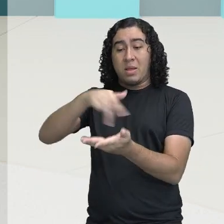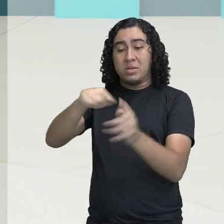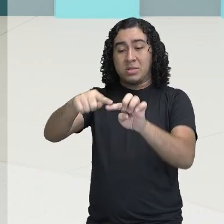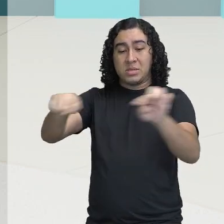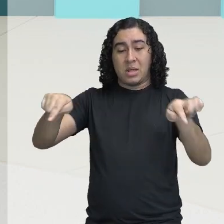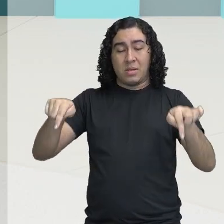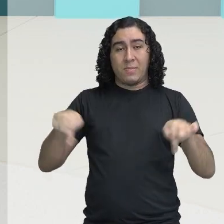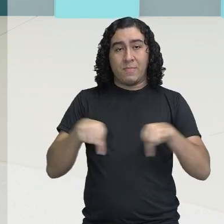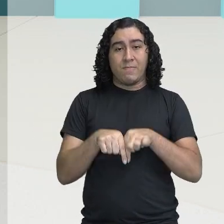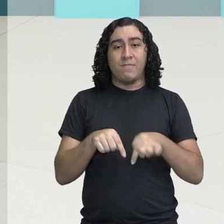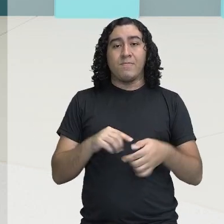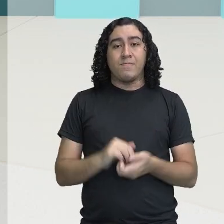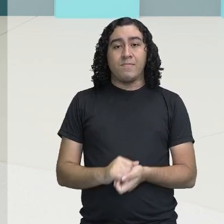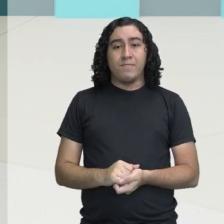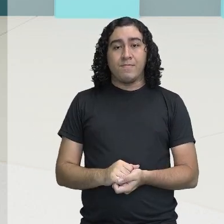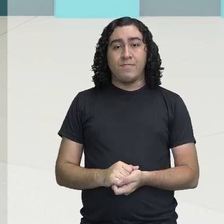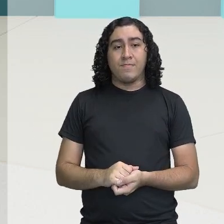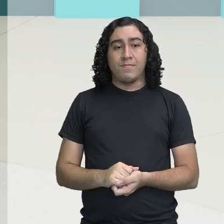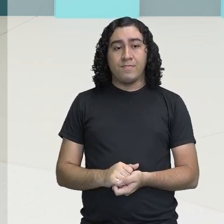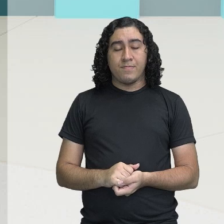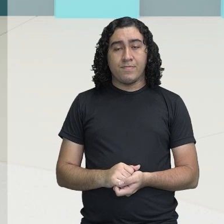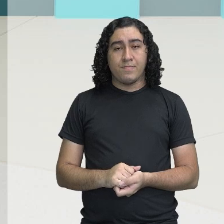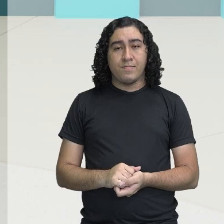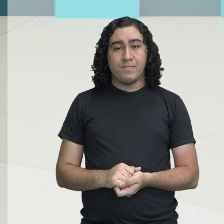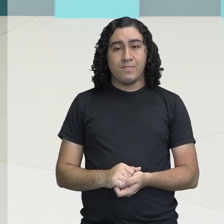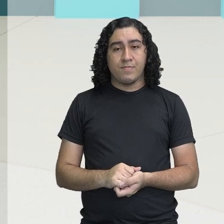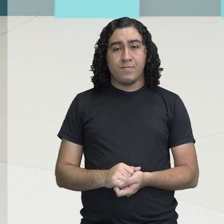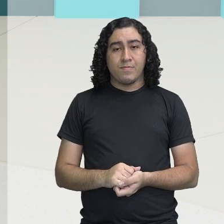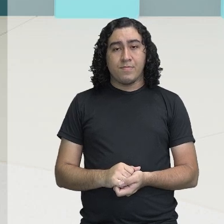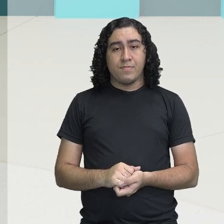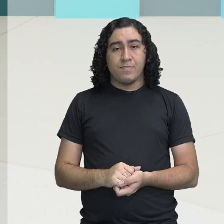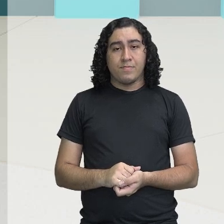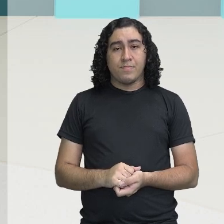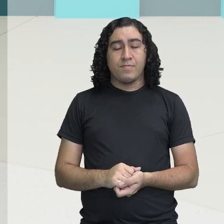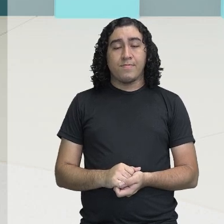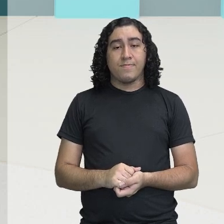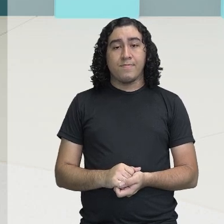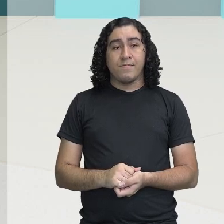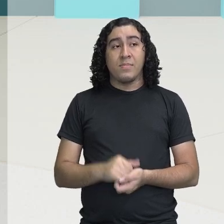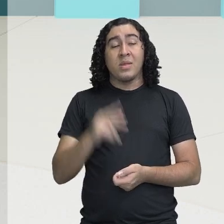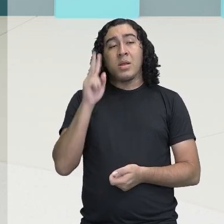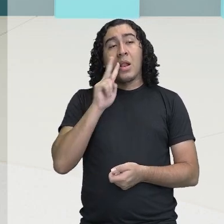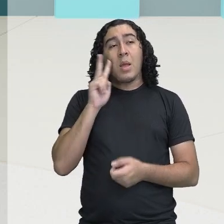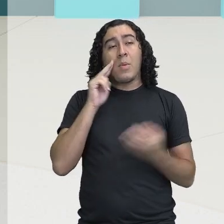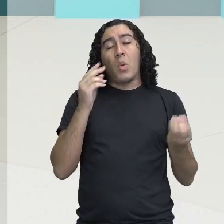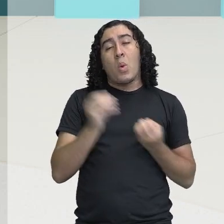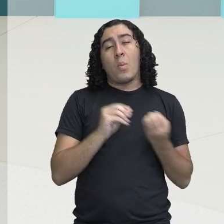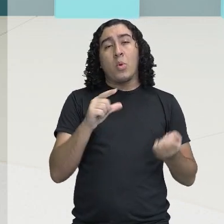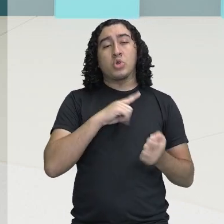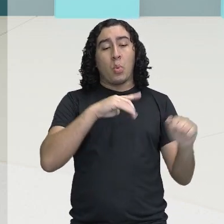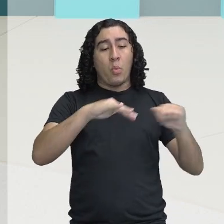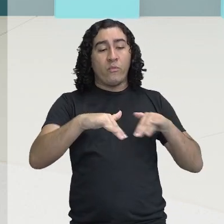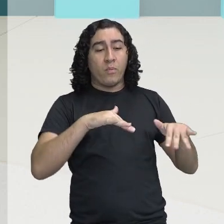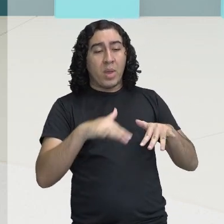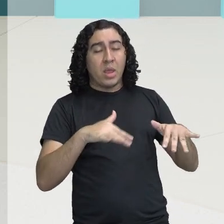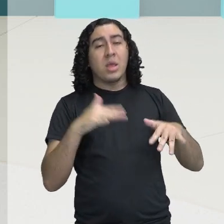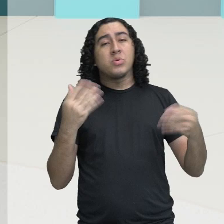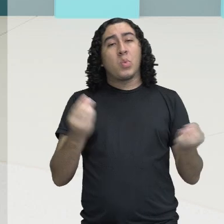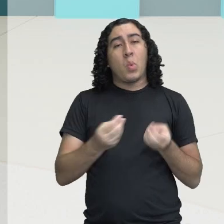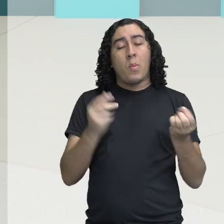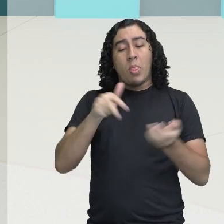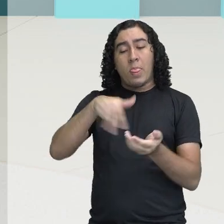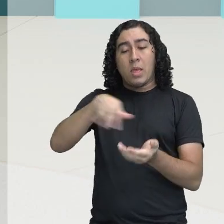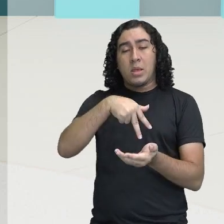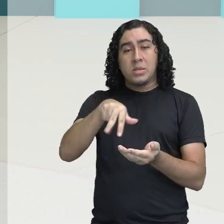Então, como algo, lembra das formas de enxergar esse movimento, das formas de enxergar a